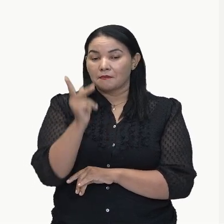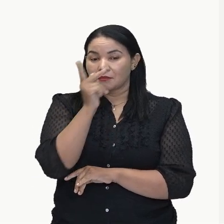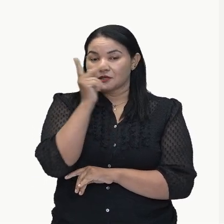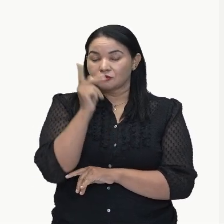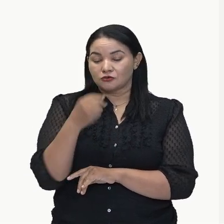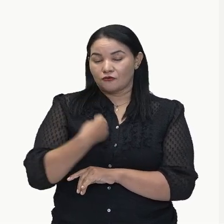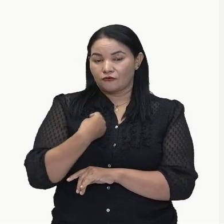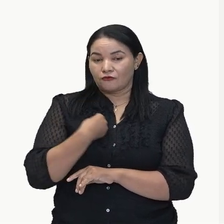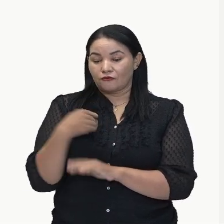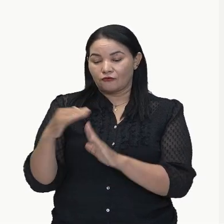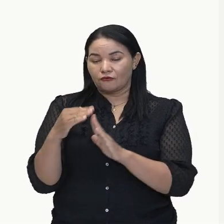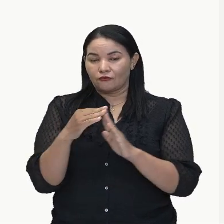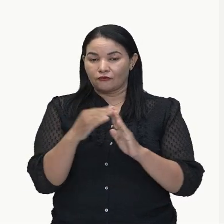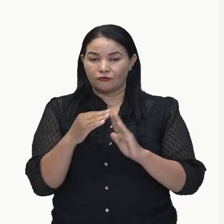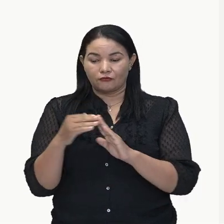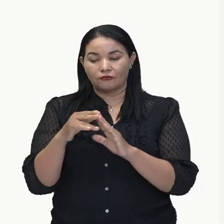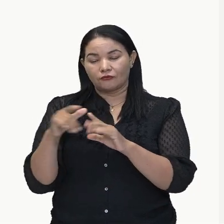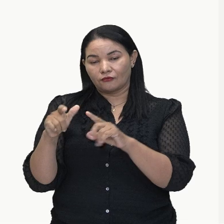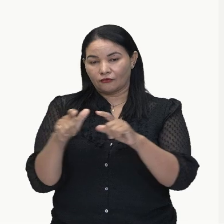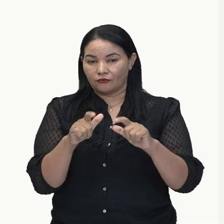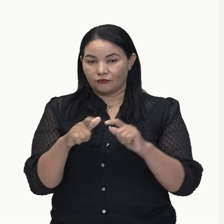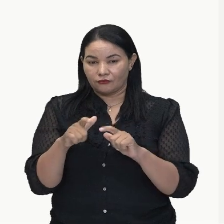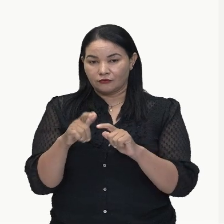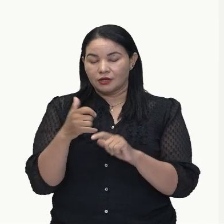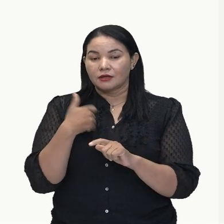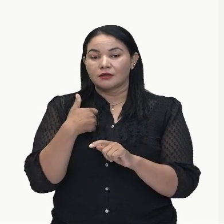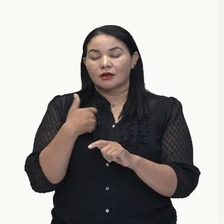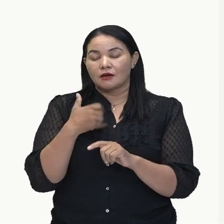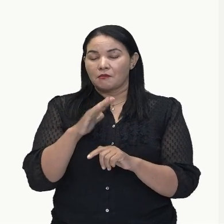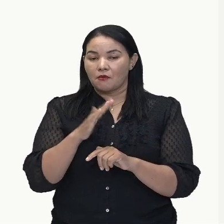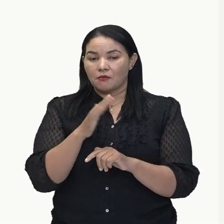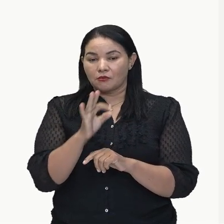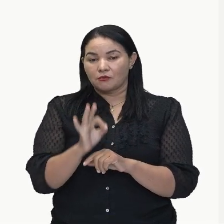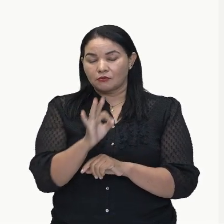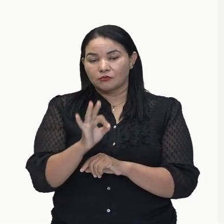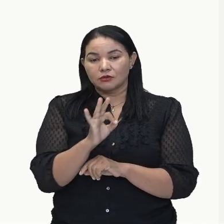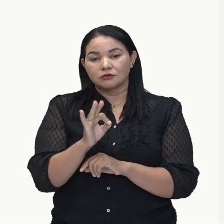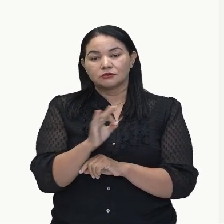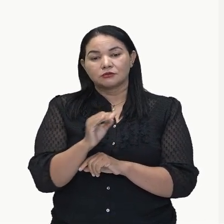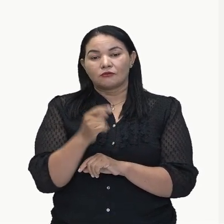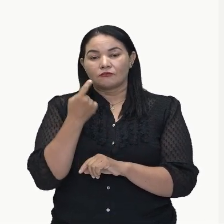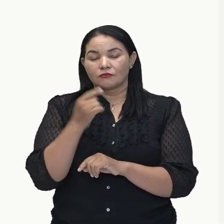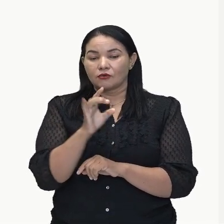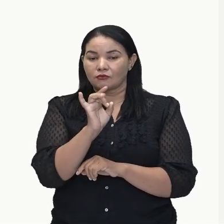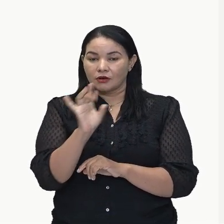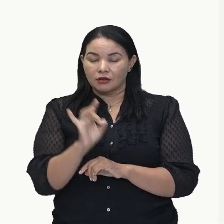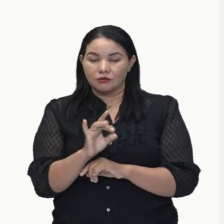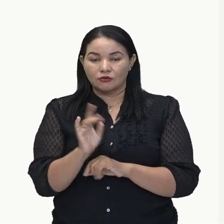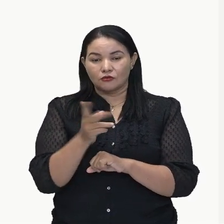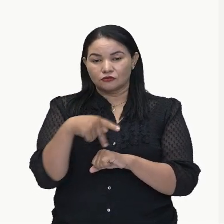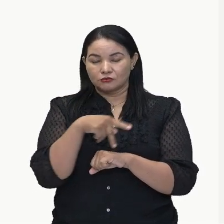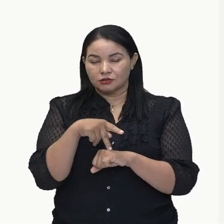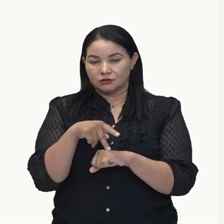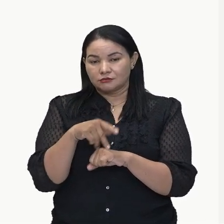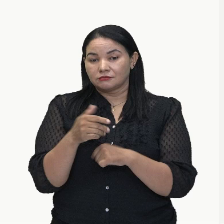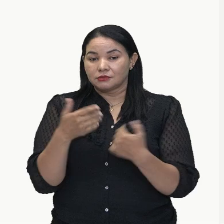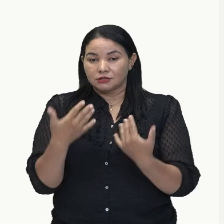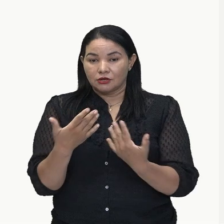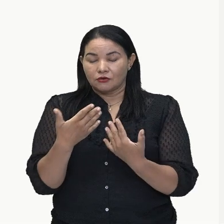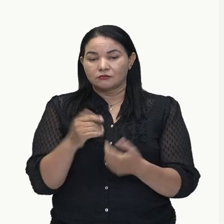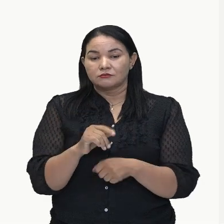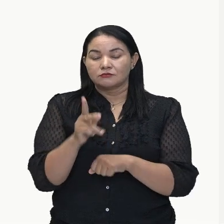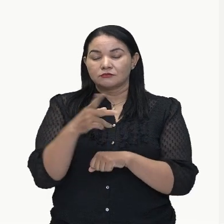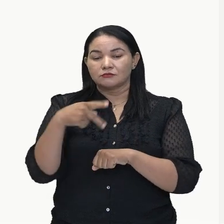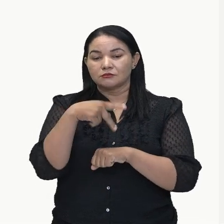moram nesses lugares. Então, a idade média da população desses países. E olha só, gente, é um país que não